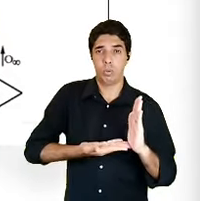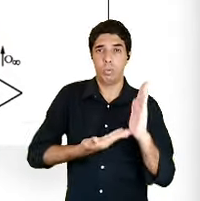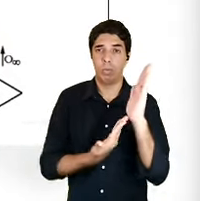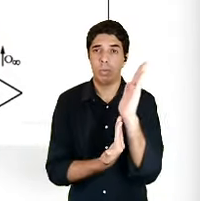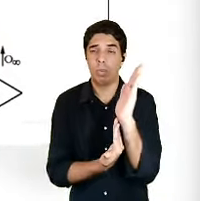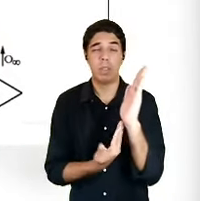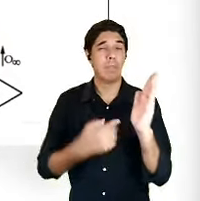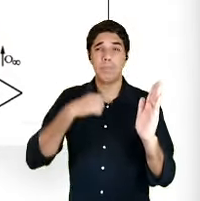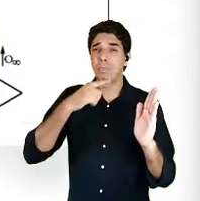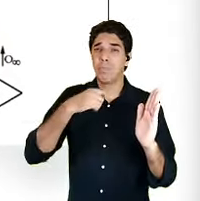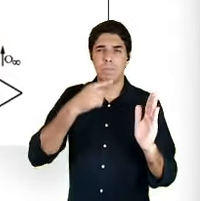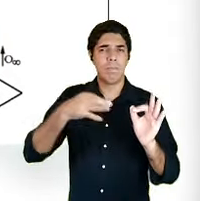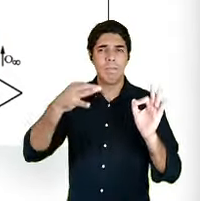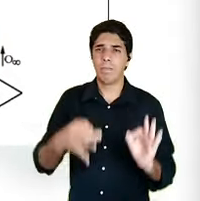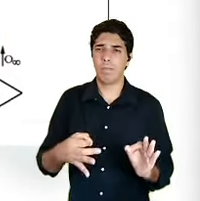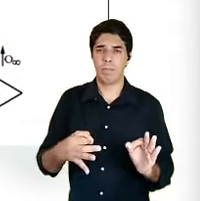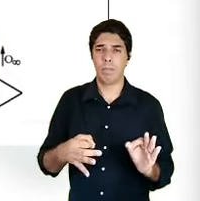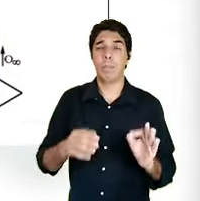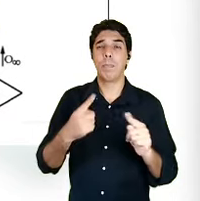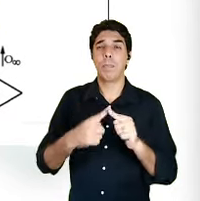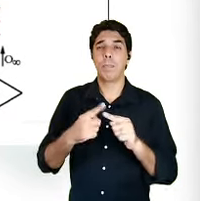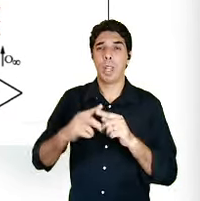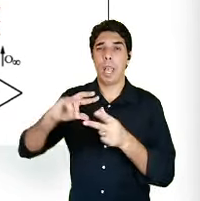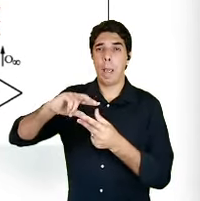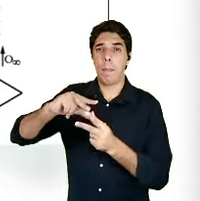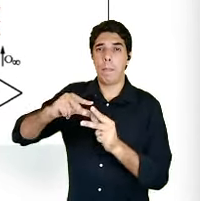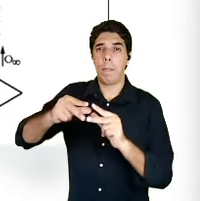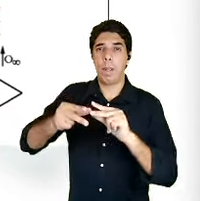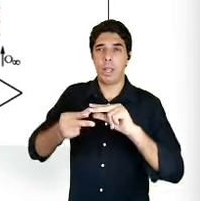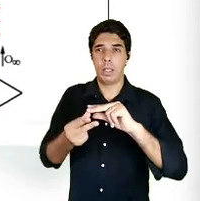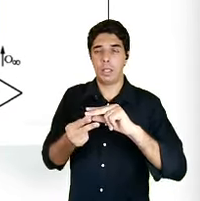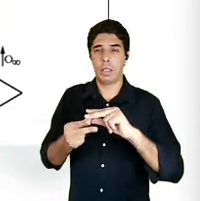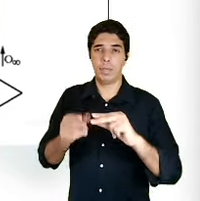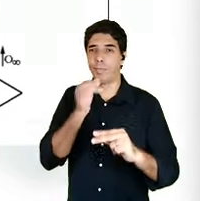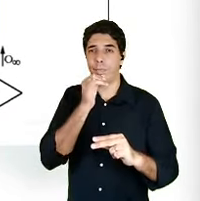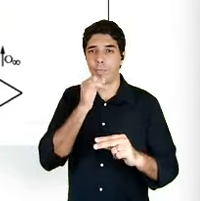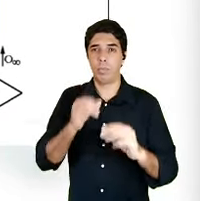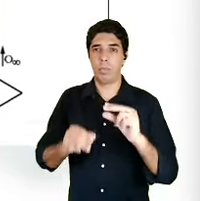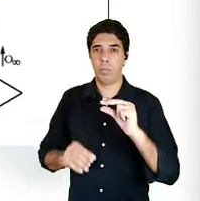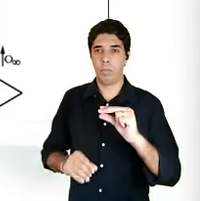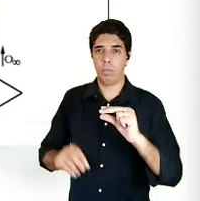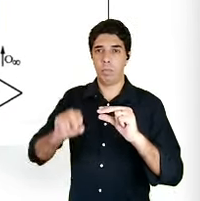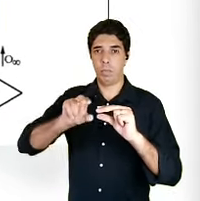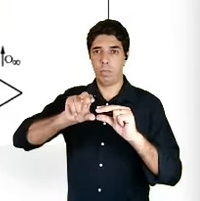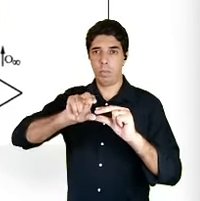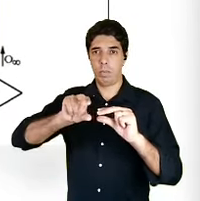a representação exata da forma da peça. Então, veja aí que são dois objetos completamente